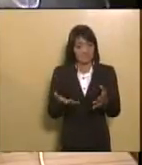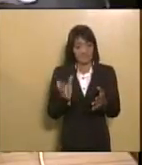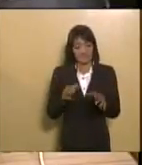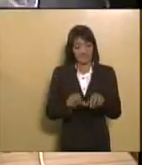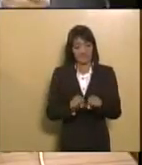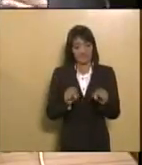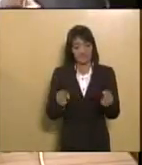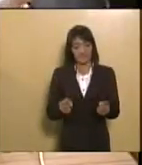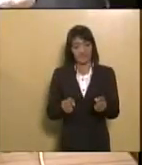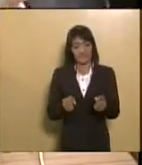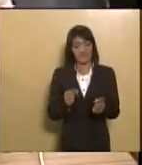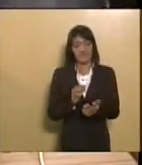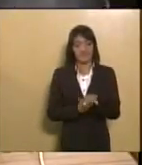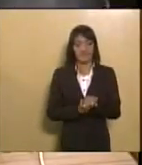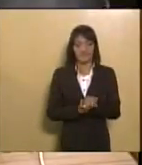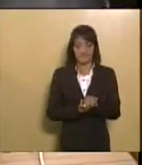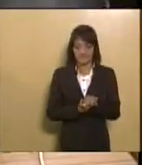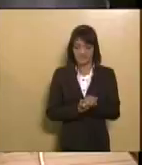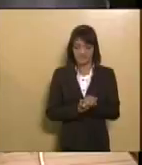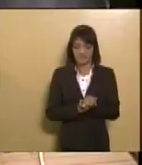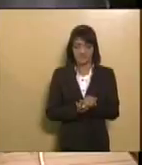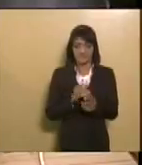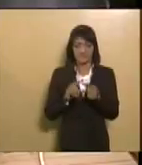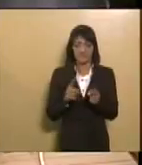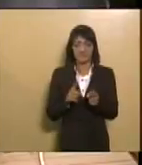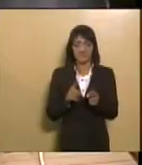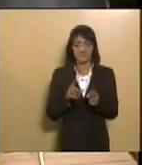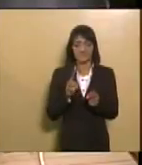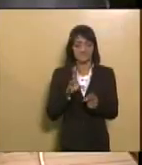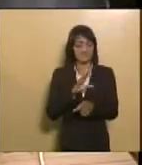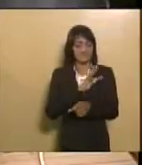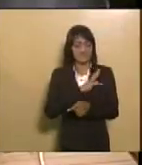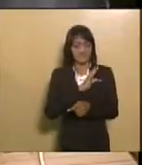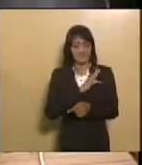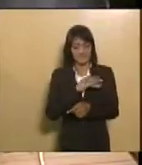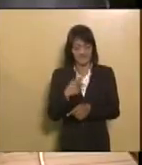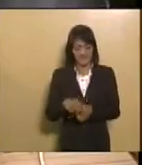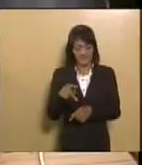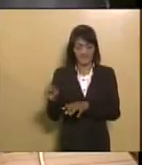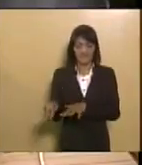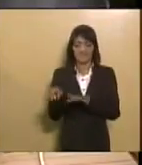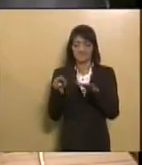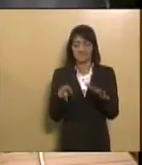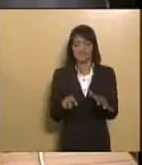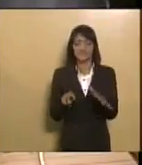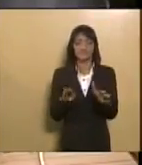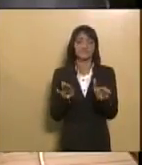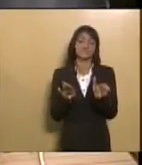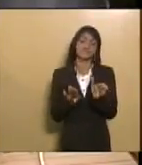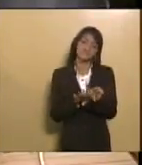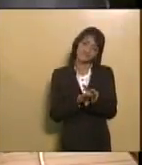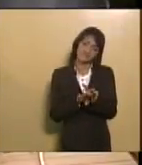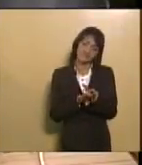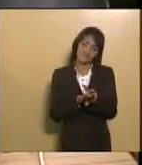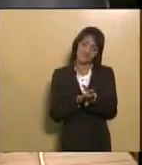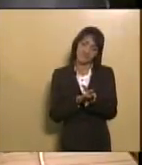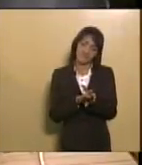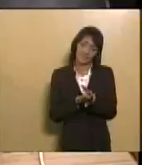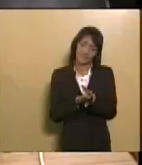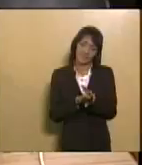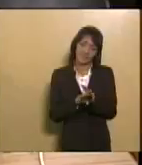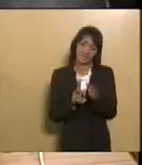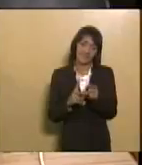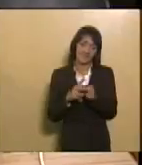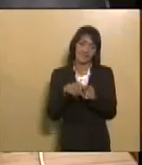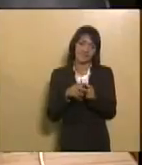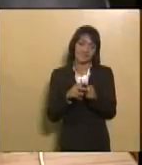há alguns dias e disse que só chega o técnico esta semana para fazer o